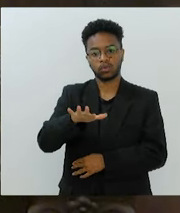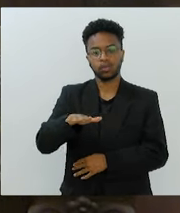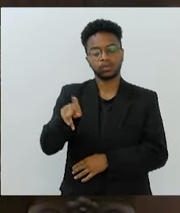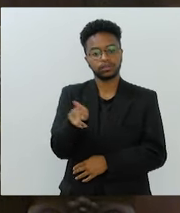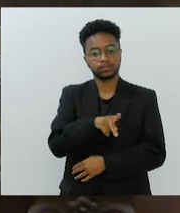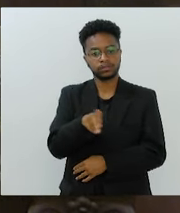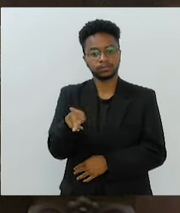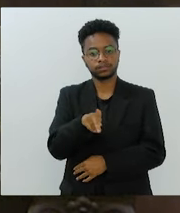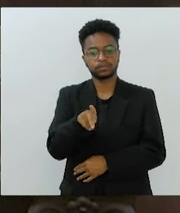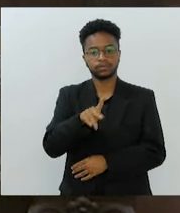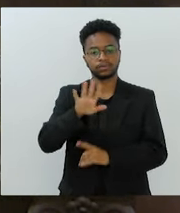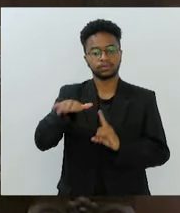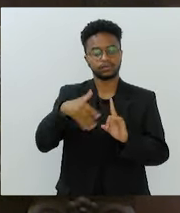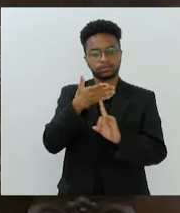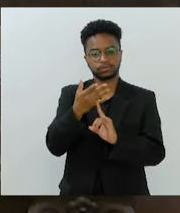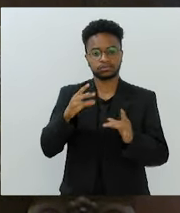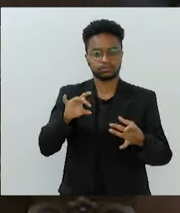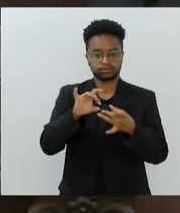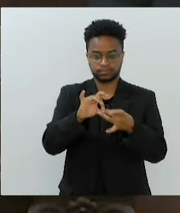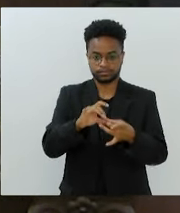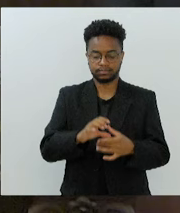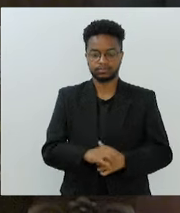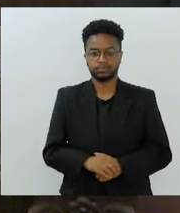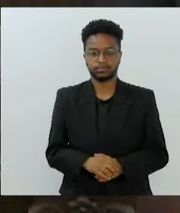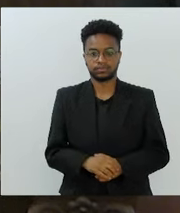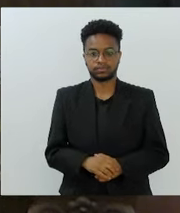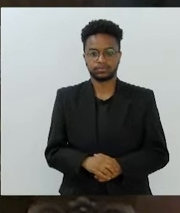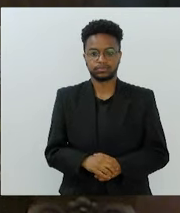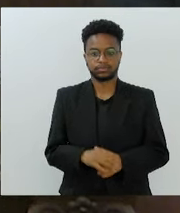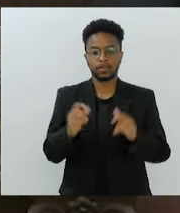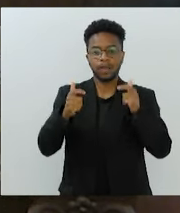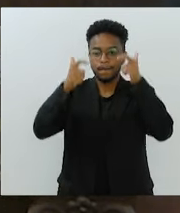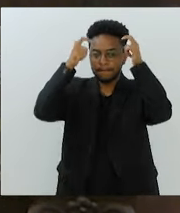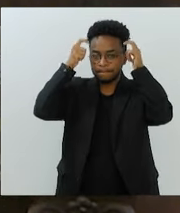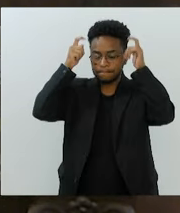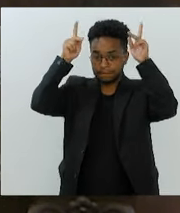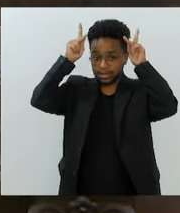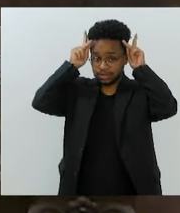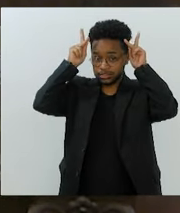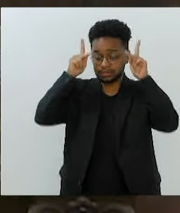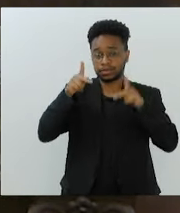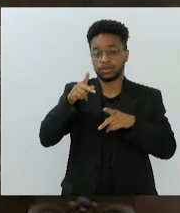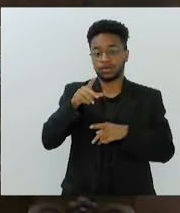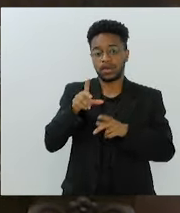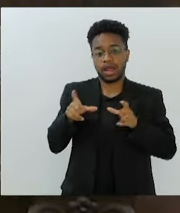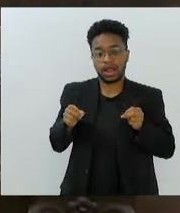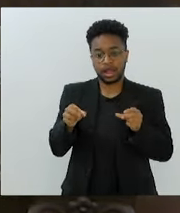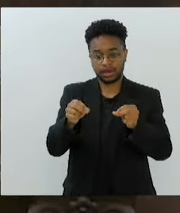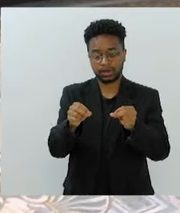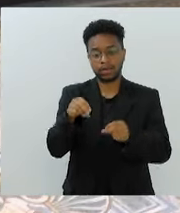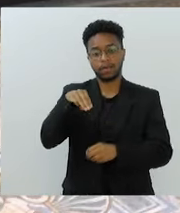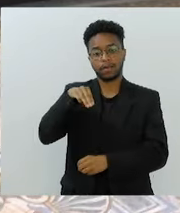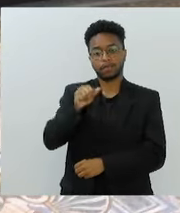professor, ambientalista, príncipe dos caranguejos, Mário Moscatelli.